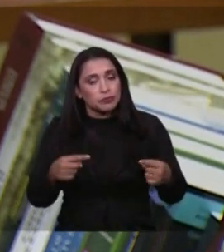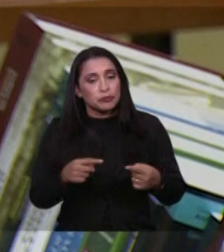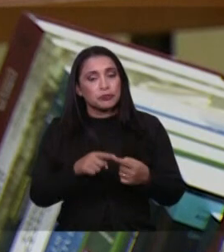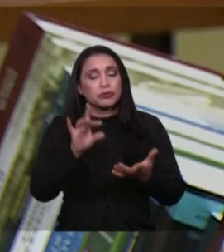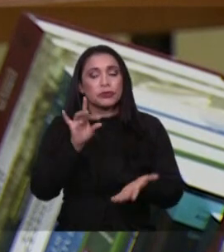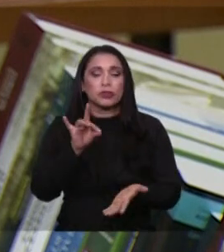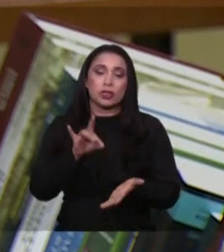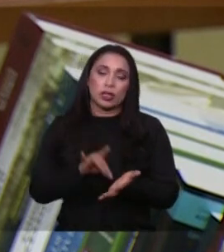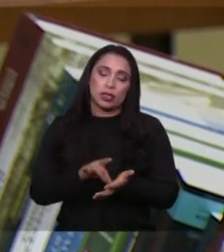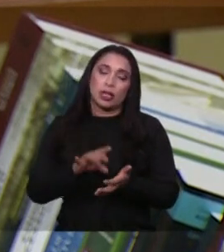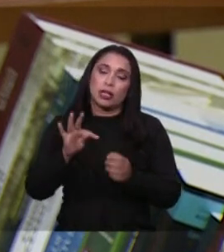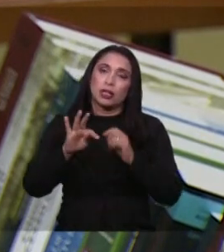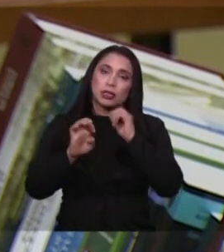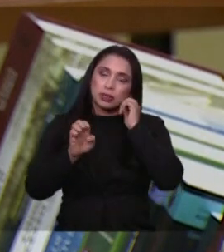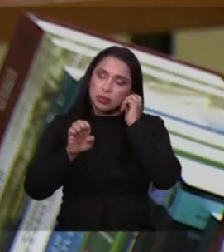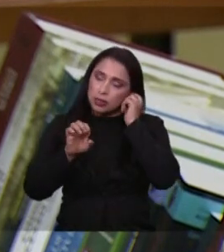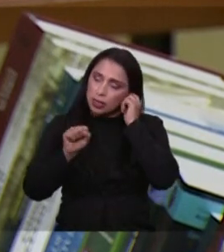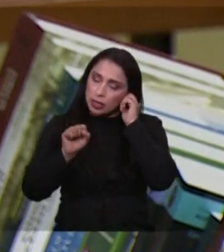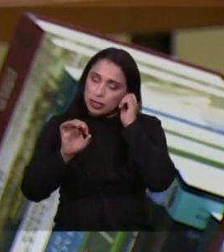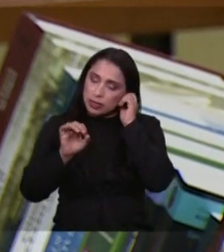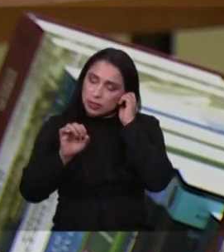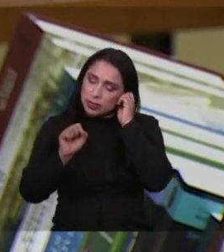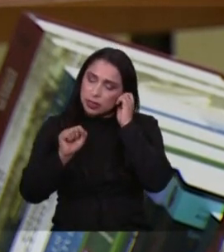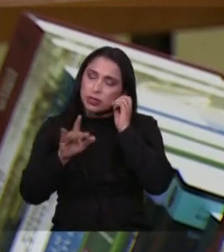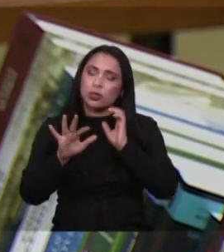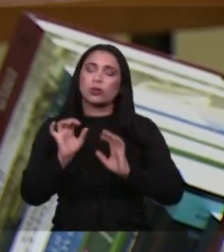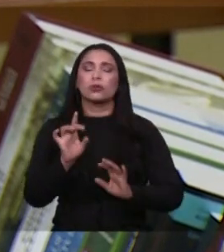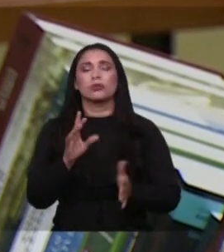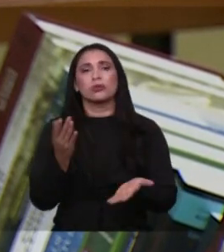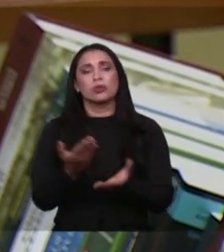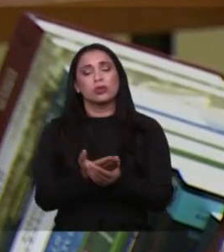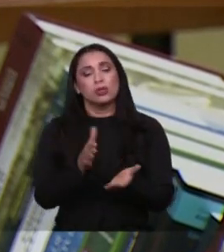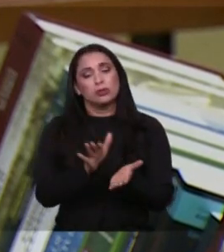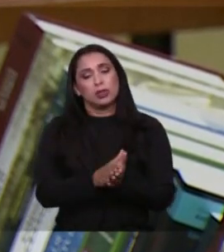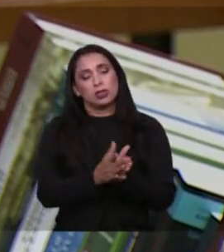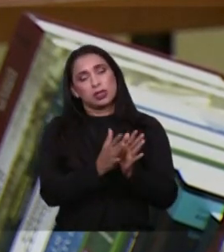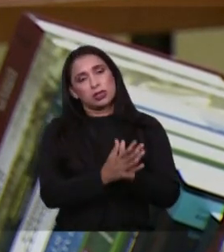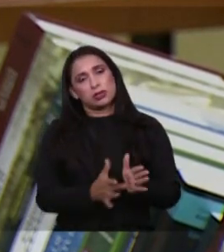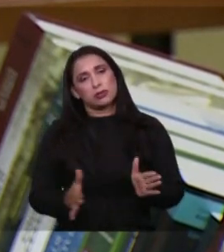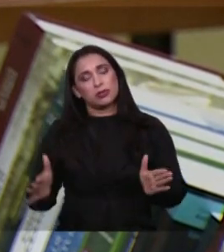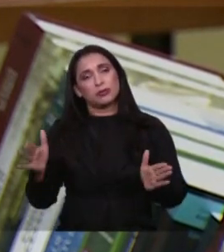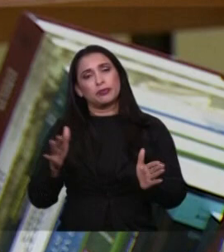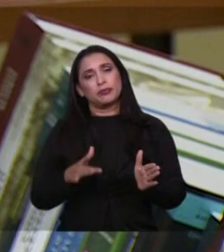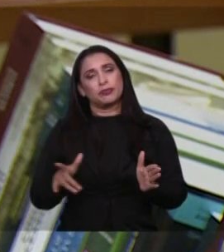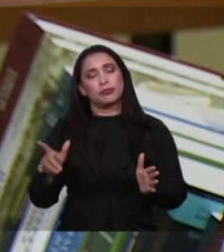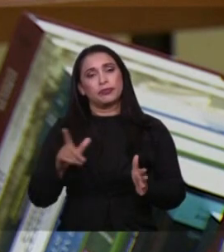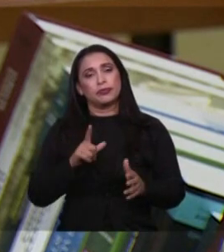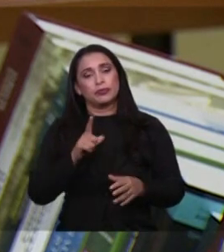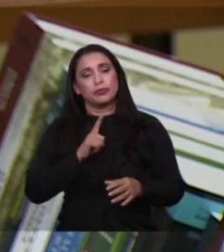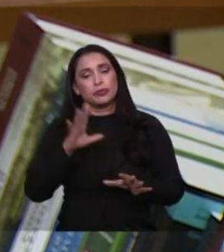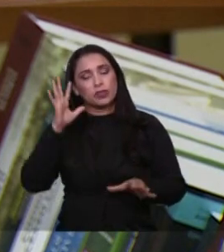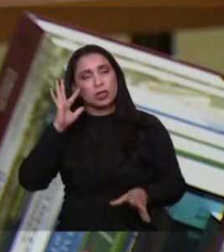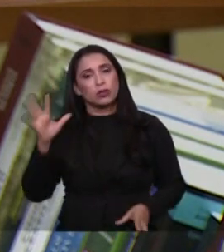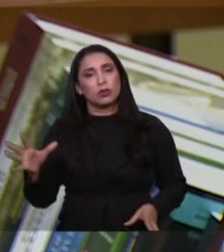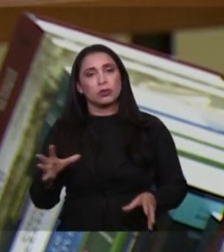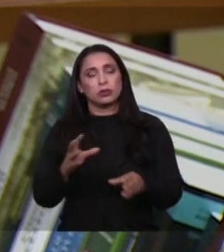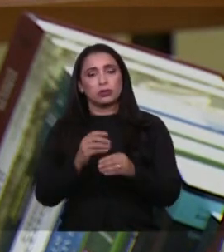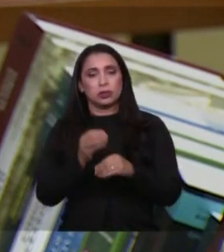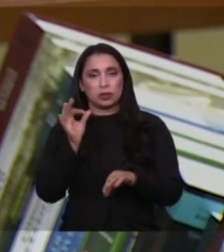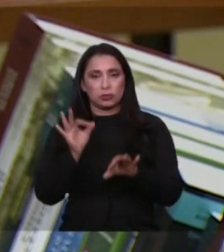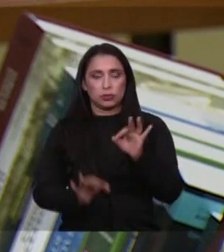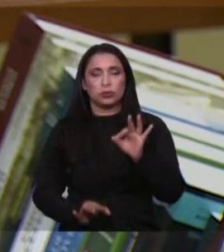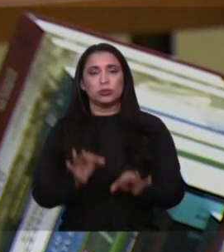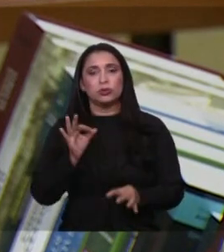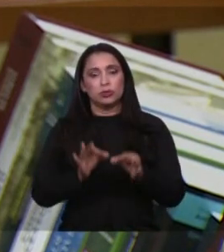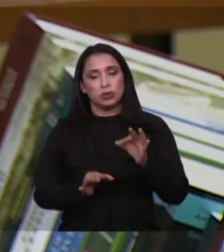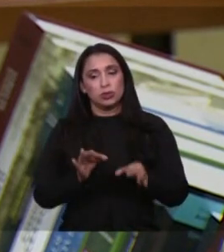efeitos da tese jurídica fixada apenas nos processos que ainda estavam em curso na data da conclusão do julgado,